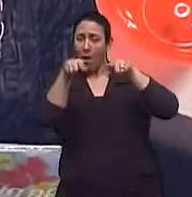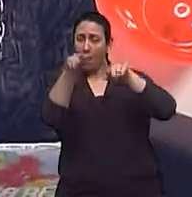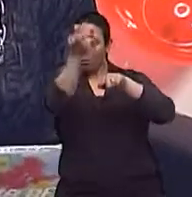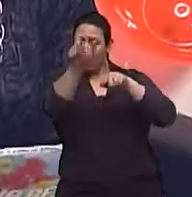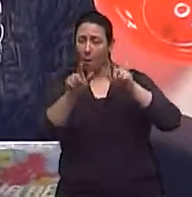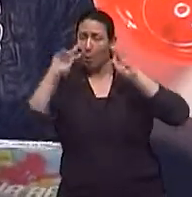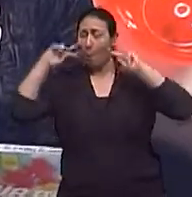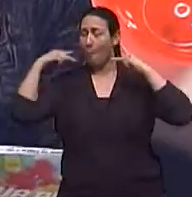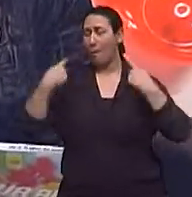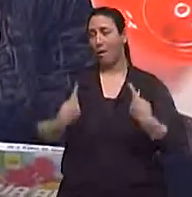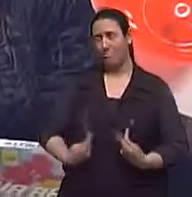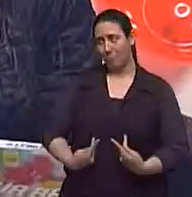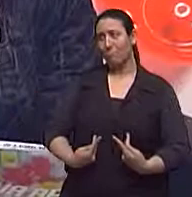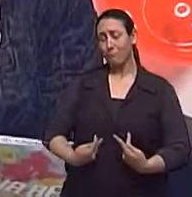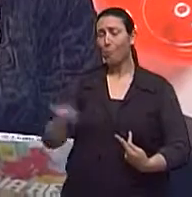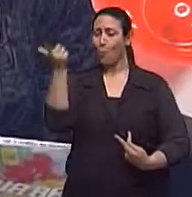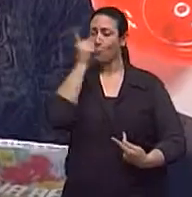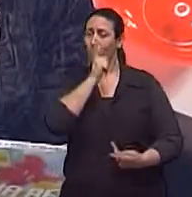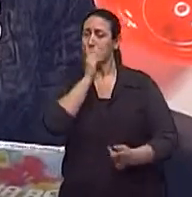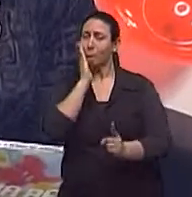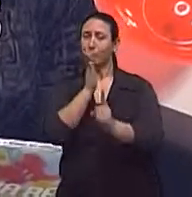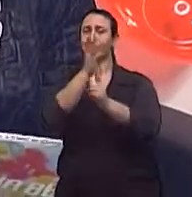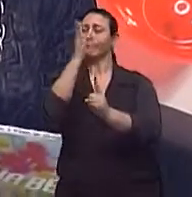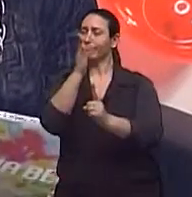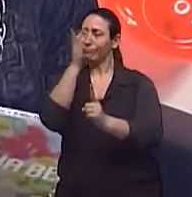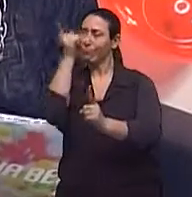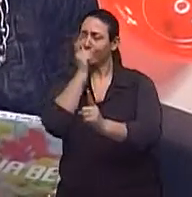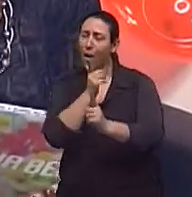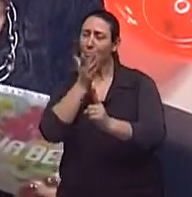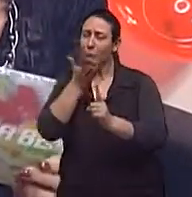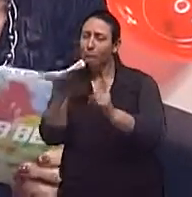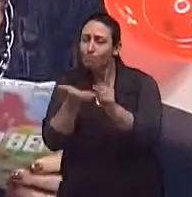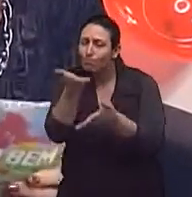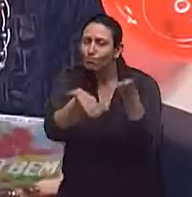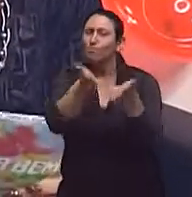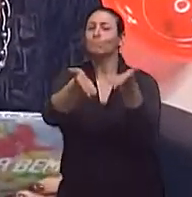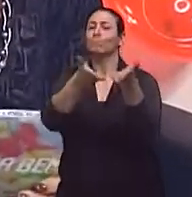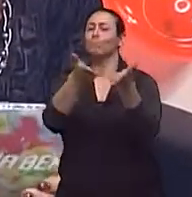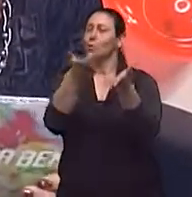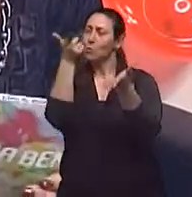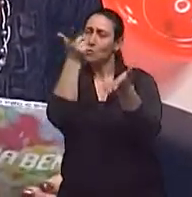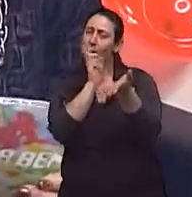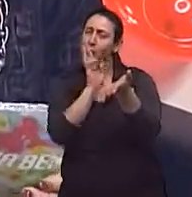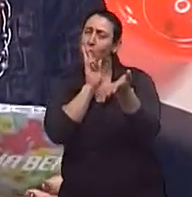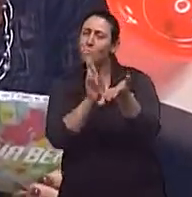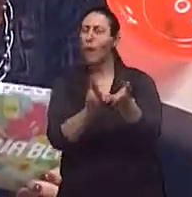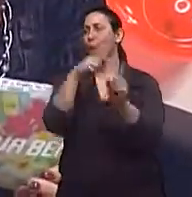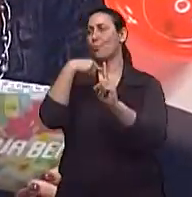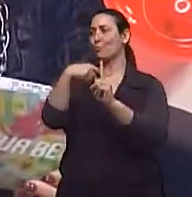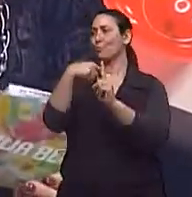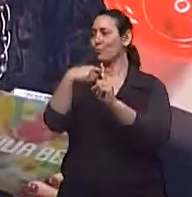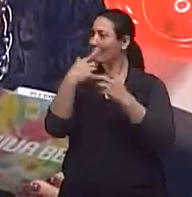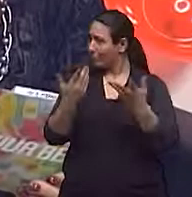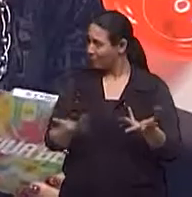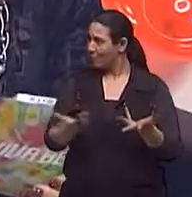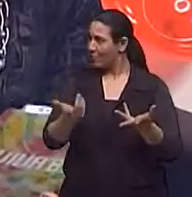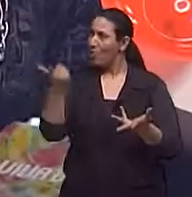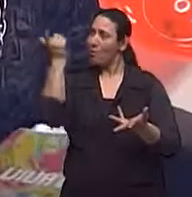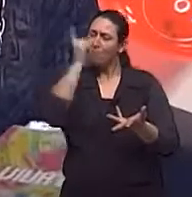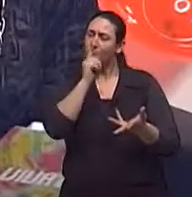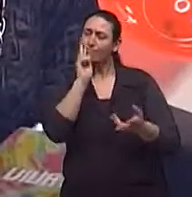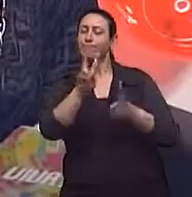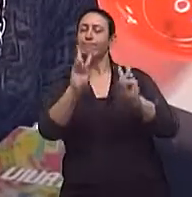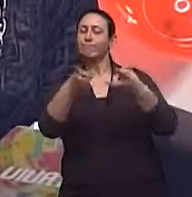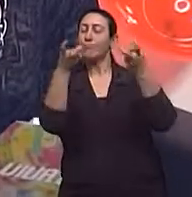a gente chega lá mais facilmente né a gente tem resultados mais facilmente visíveis é